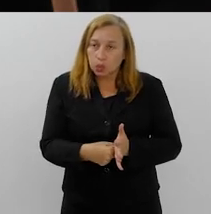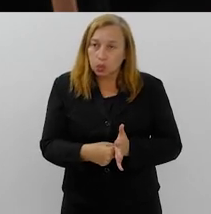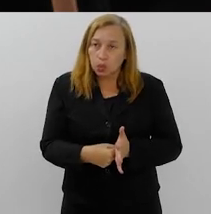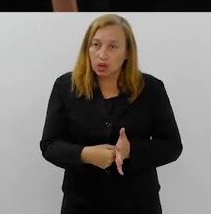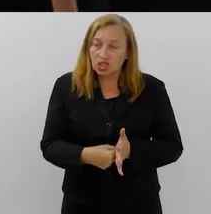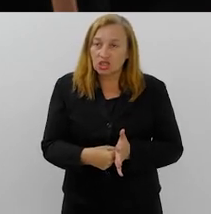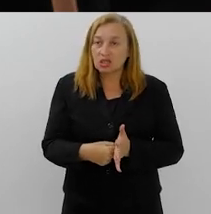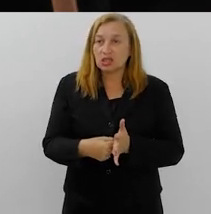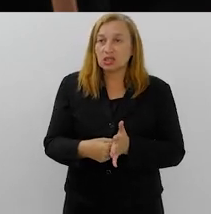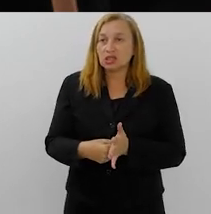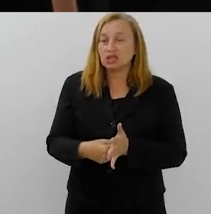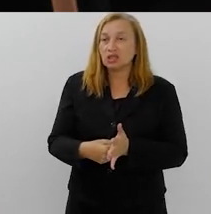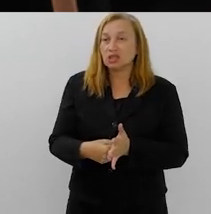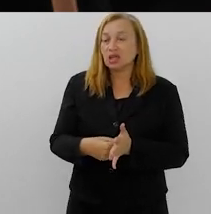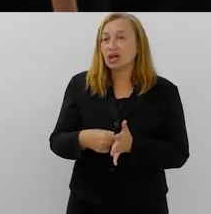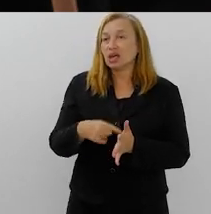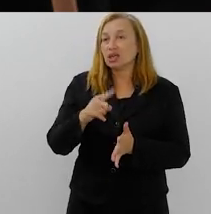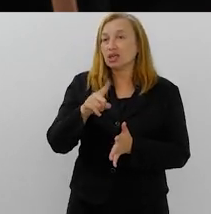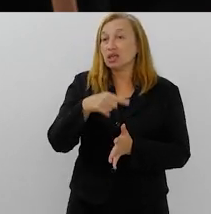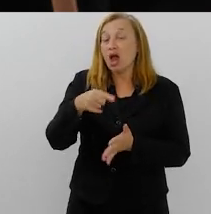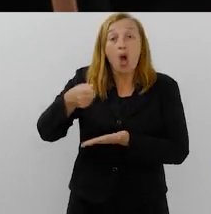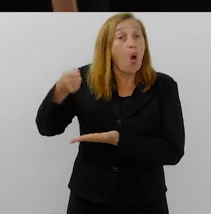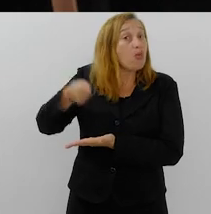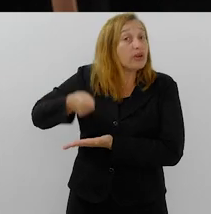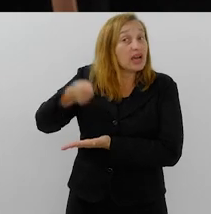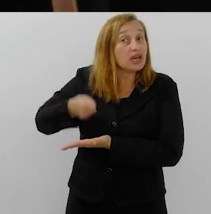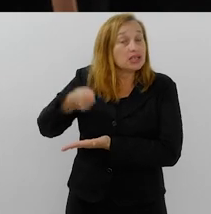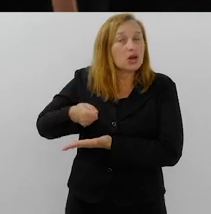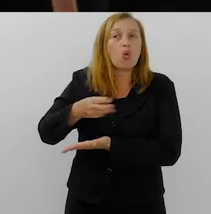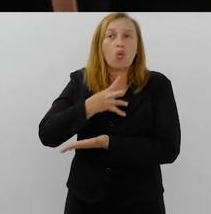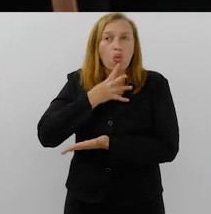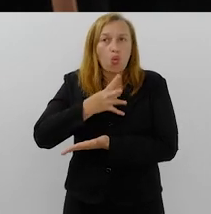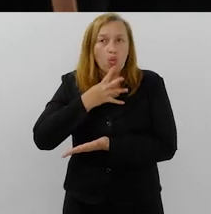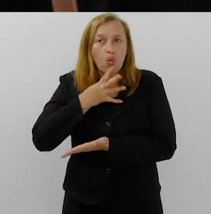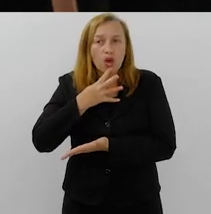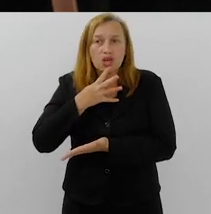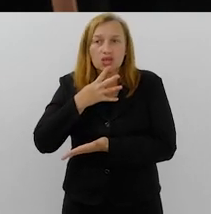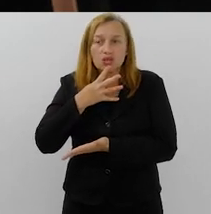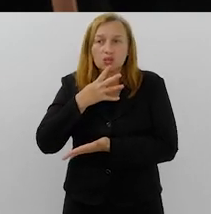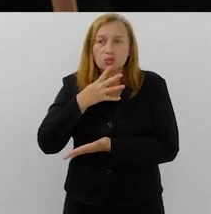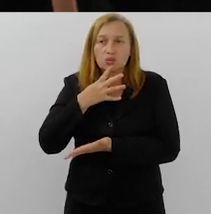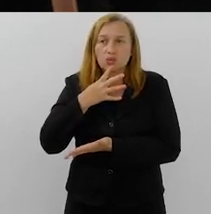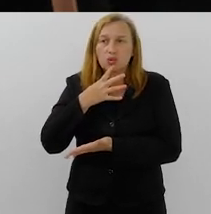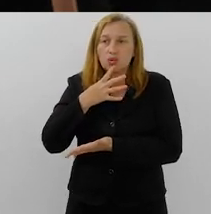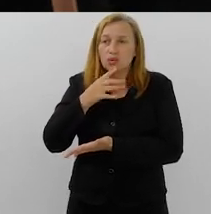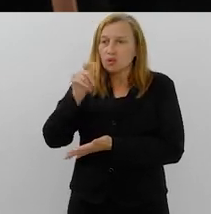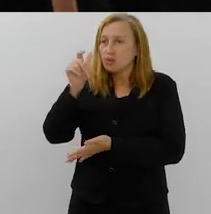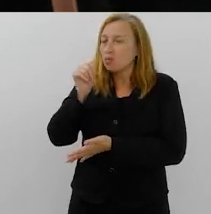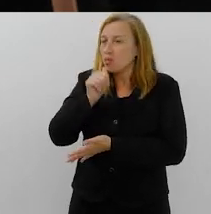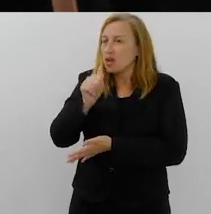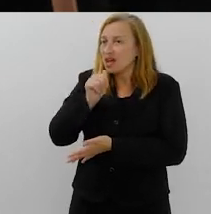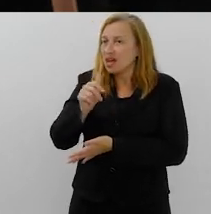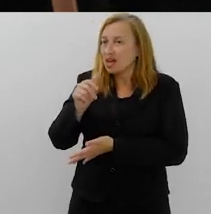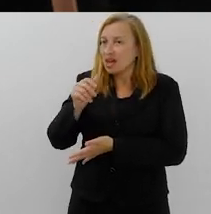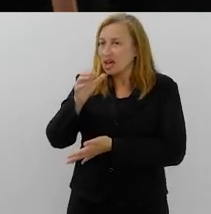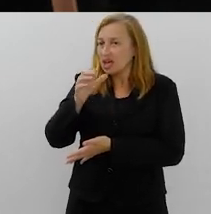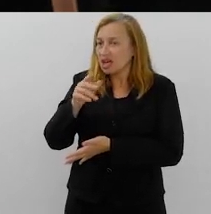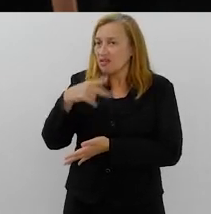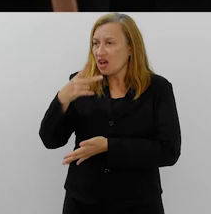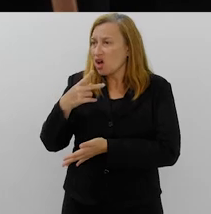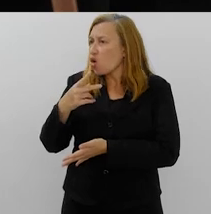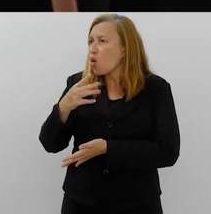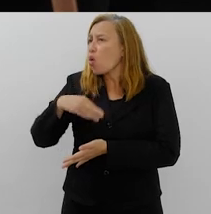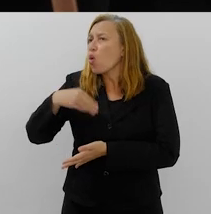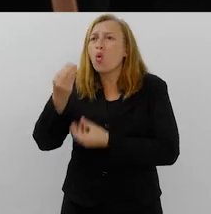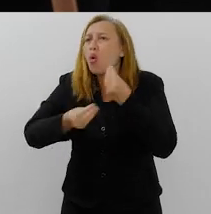gente tá delegando para uma mulher a obrigação tem tem eu conheço paciente que gente que chega no médico ele disz assim mas como é que você não